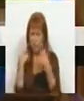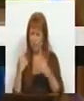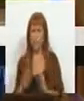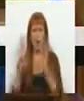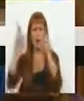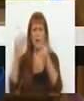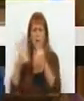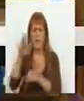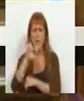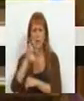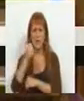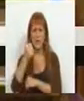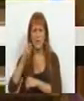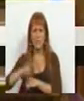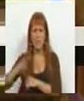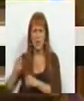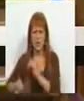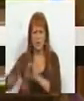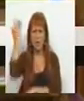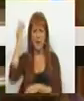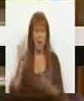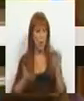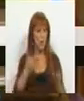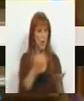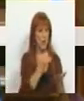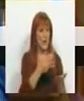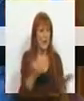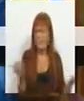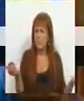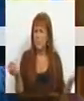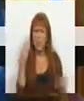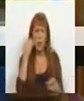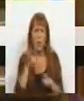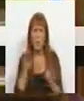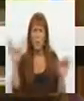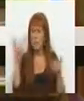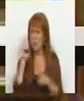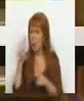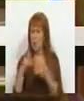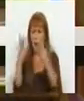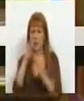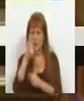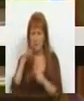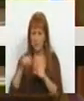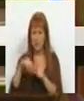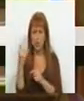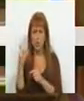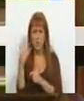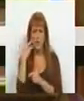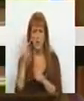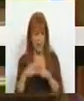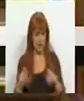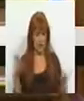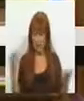aumente mais 850 milhões de euros em relação a 2015? Como é possível, quando olhamos para o Orçamento 2016, verificar